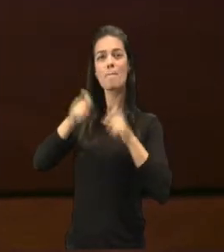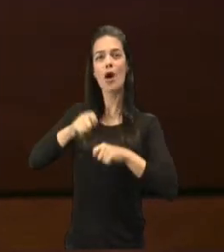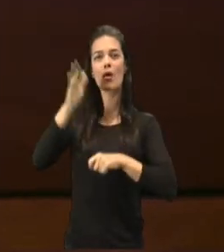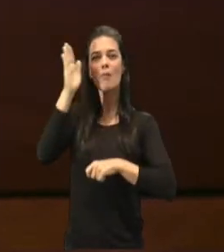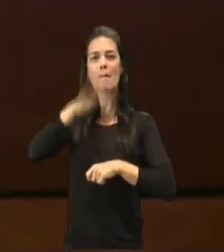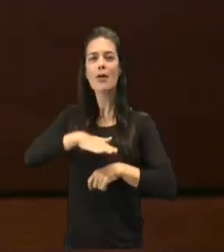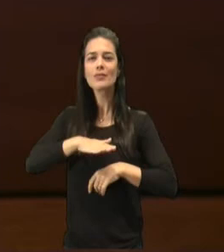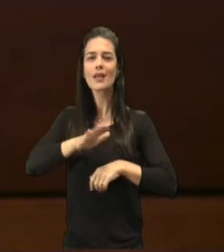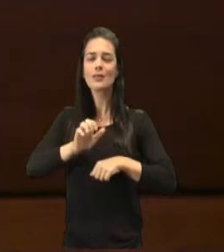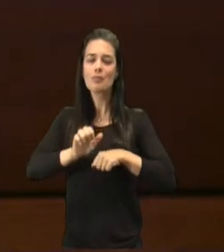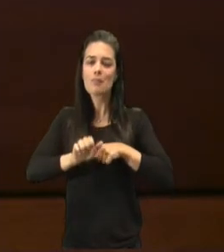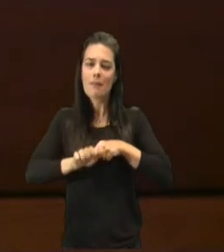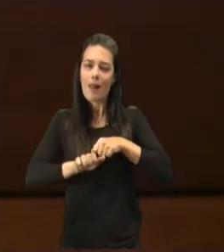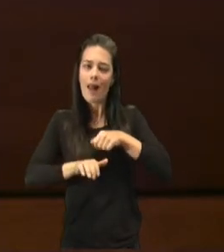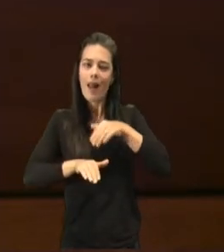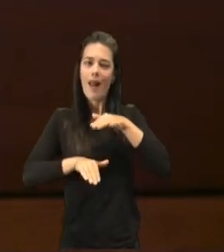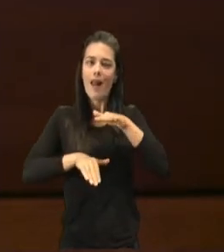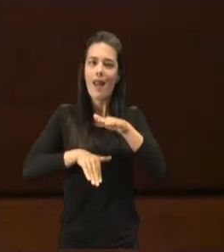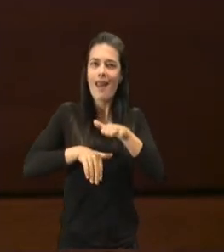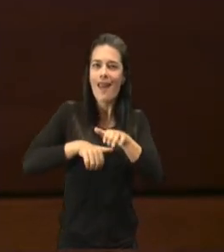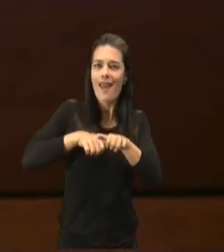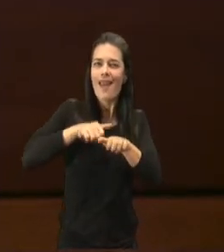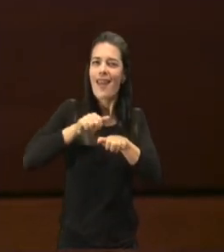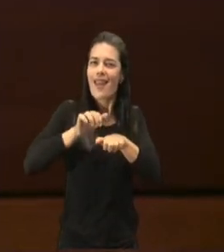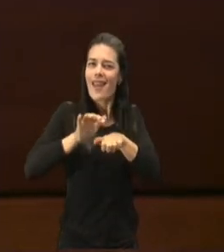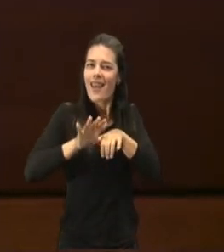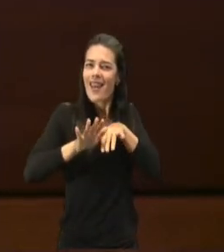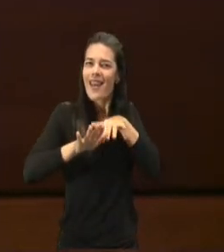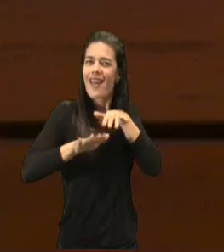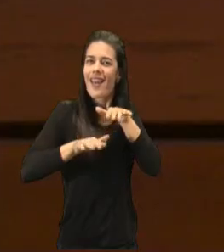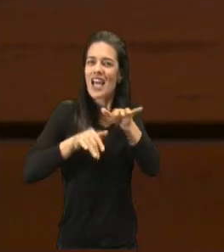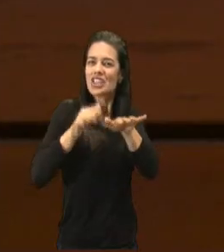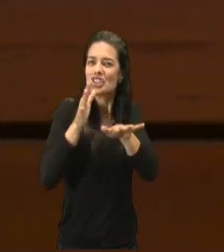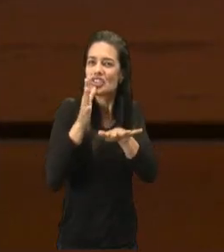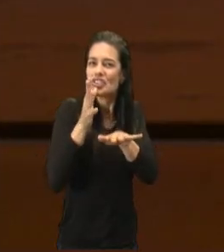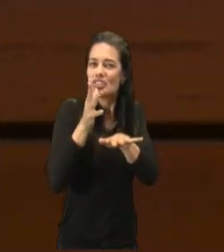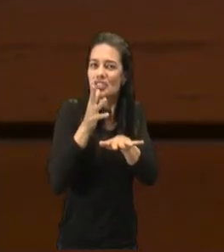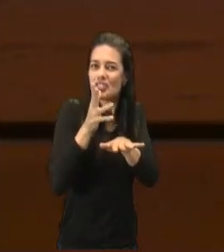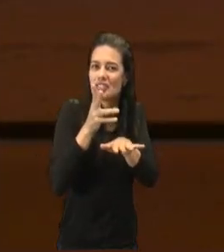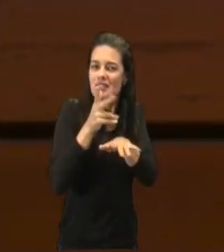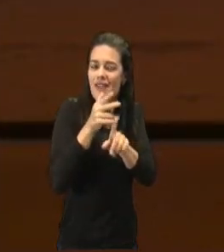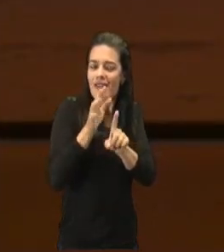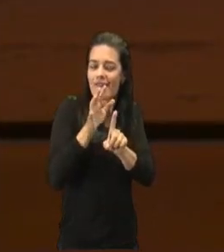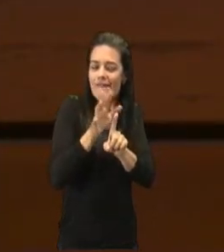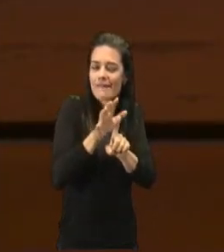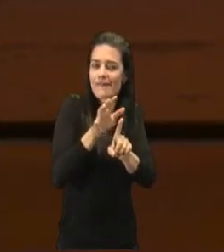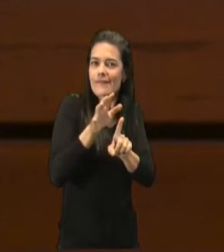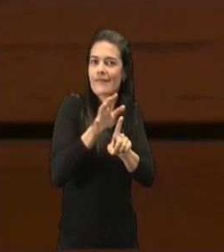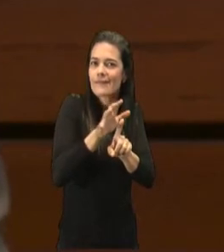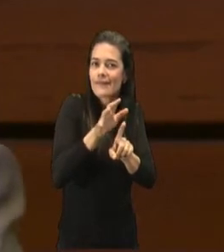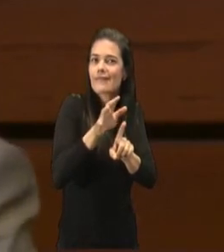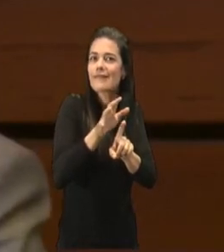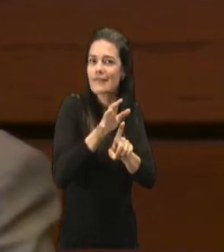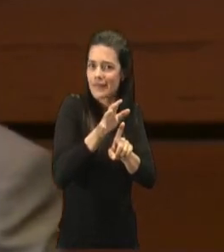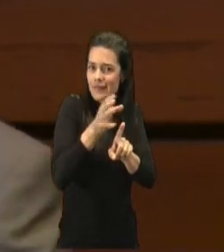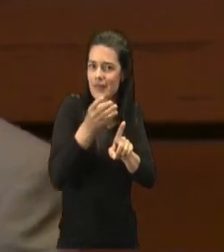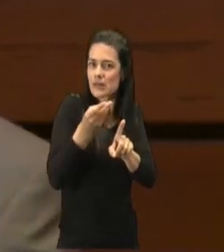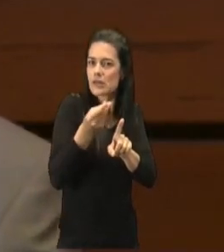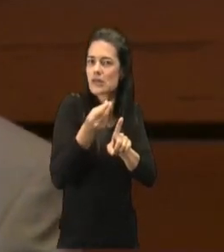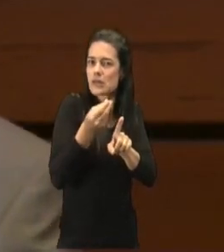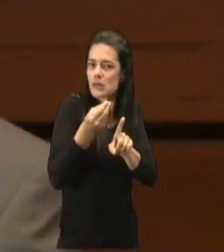que foi se permitindo e o mal entra. Por isso, meu irmão, O texto bíblico aqui não nos fala,